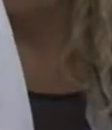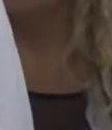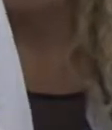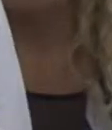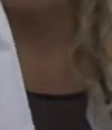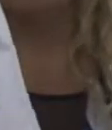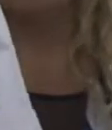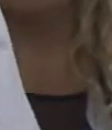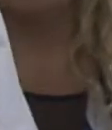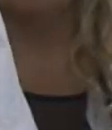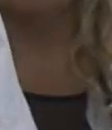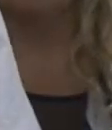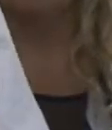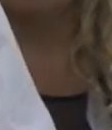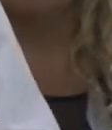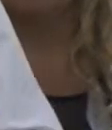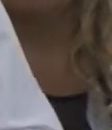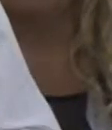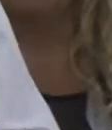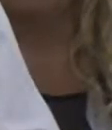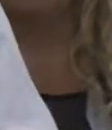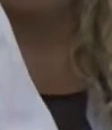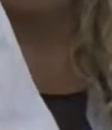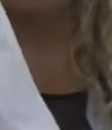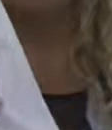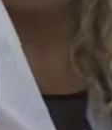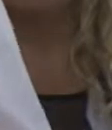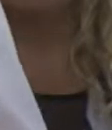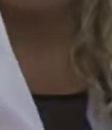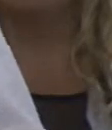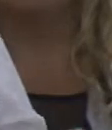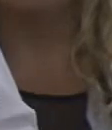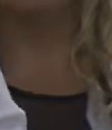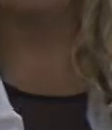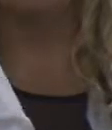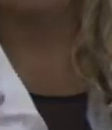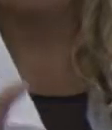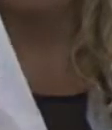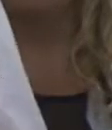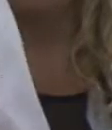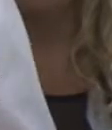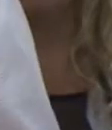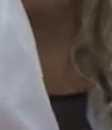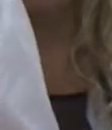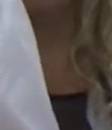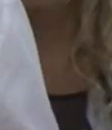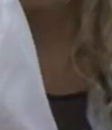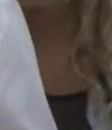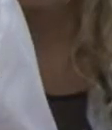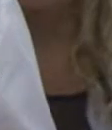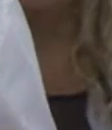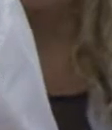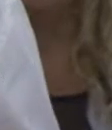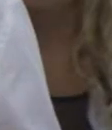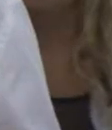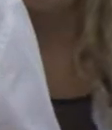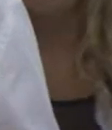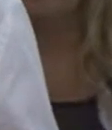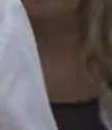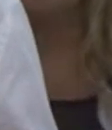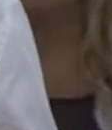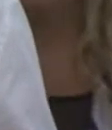quinta-feira. Felicidade que é isso, vereador Wilson, vereador Jorge, é uma coisa, sabe, maravilhosa. Só que, vereador Ronei,